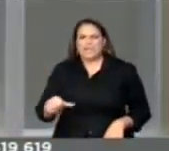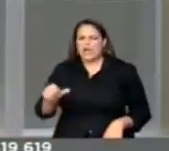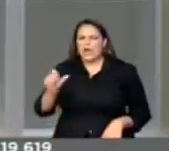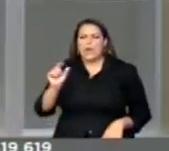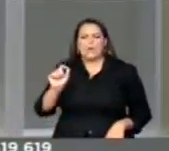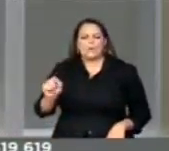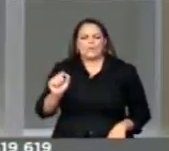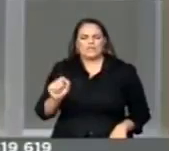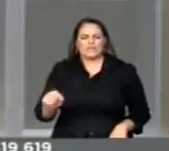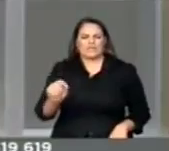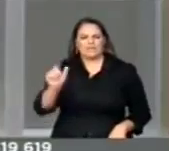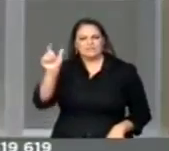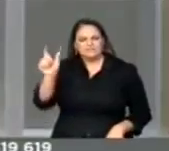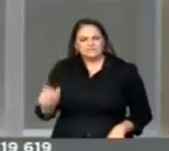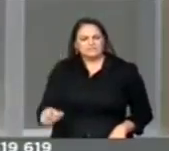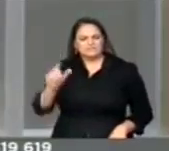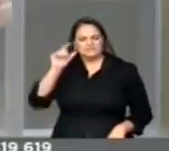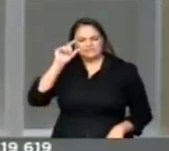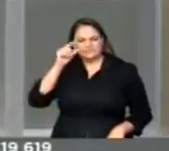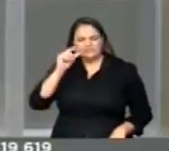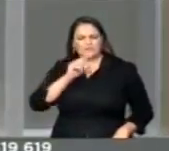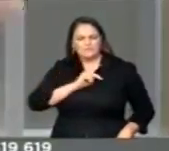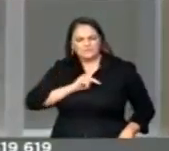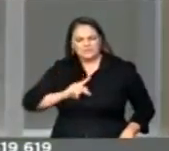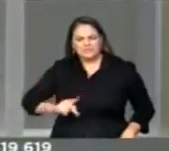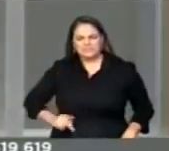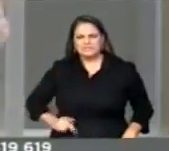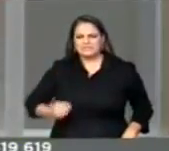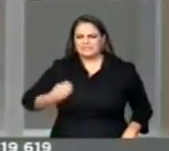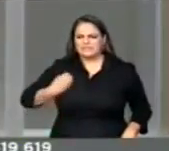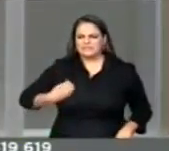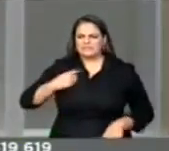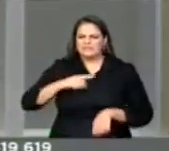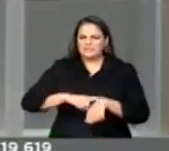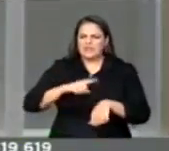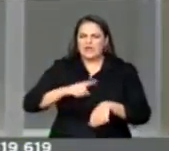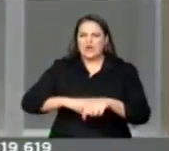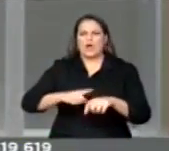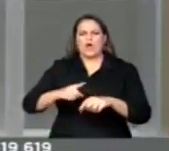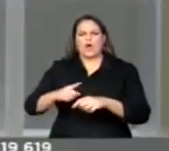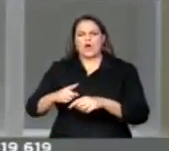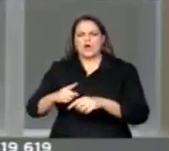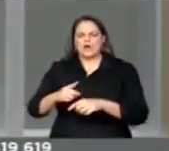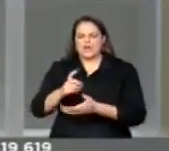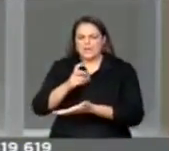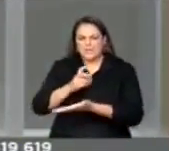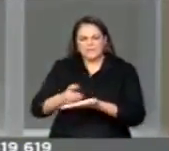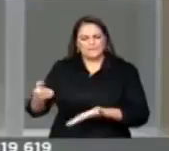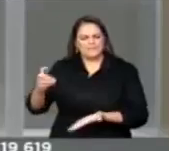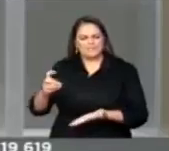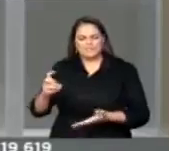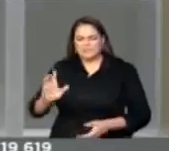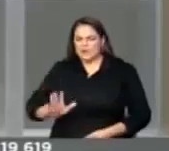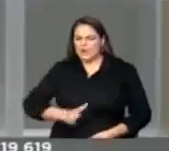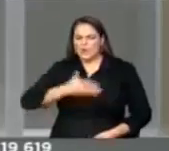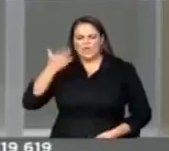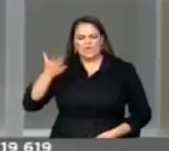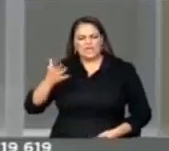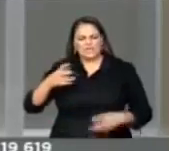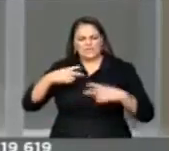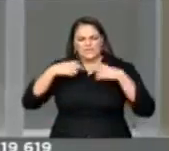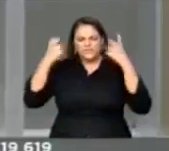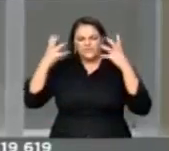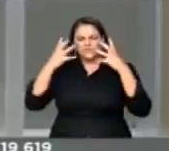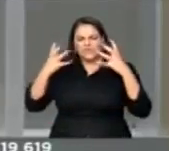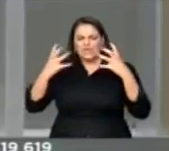foi ter ele presidido o processo de impeachment, uma mancha na Câmara dos